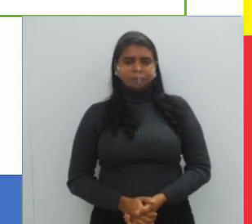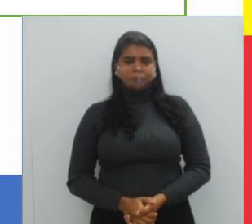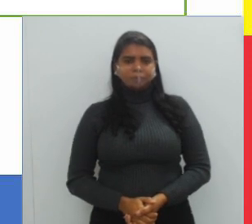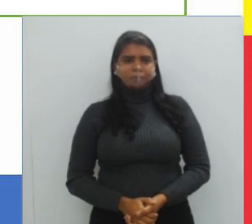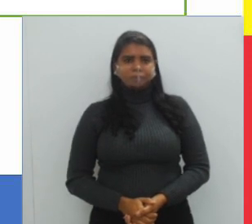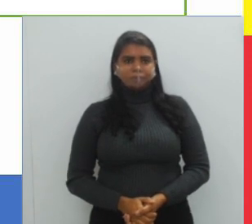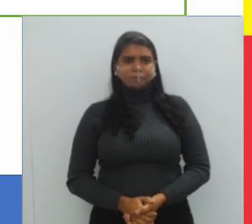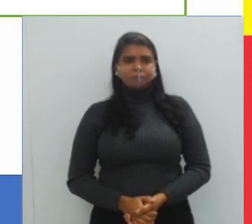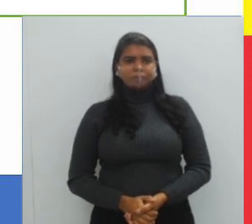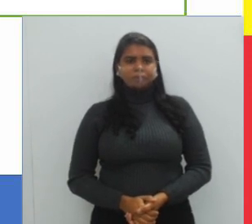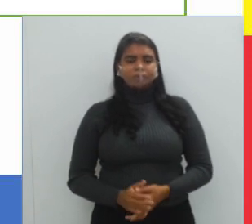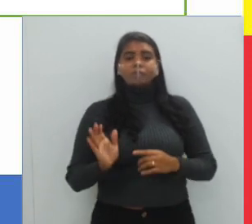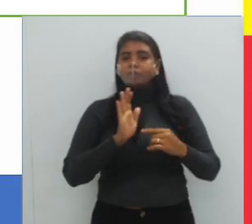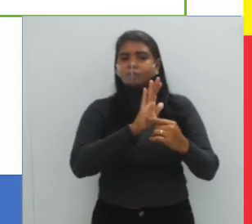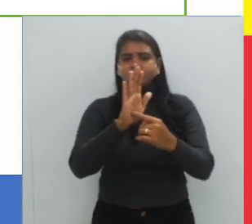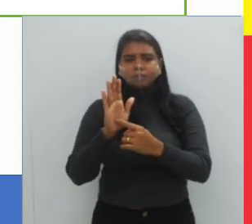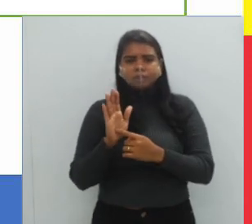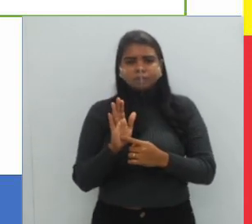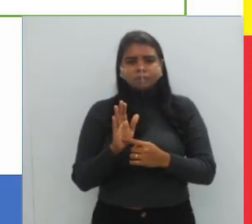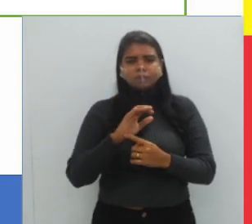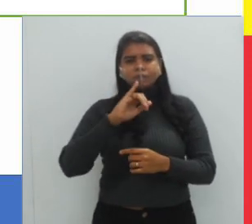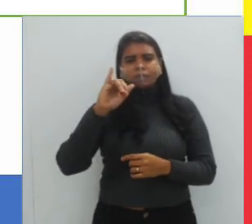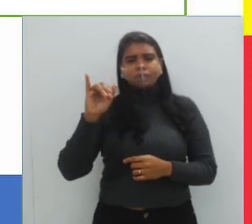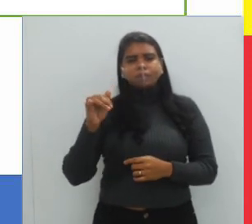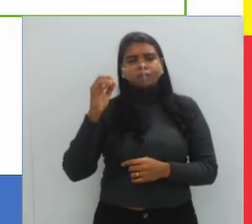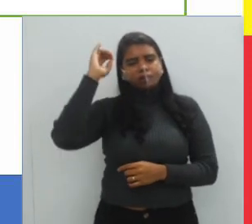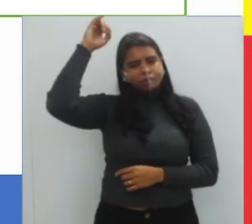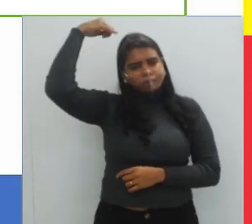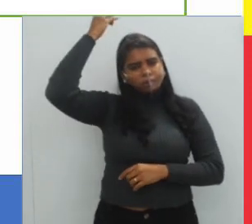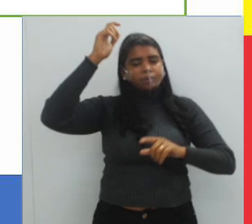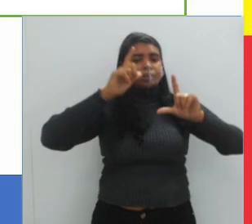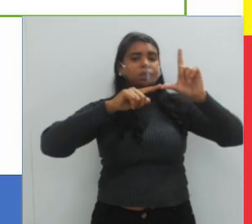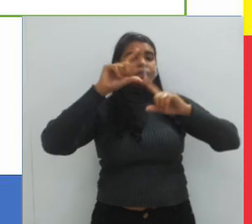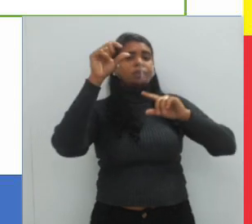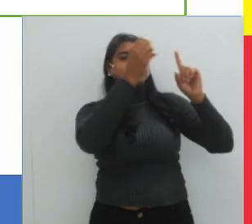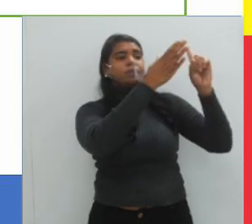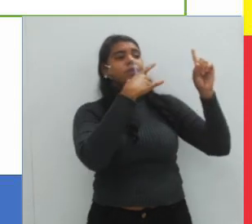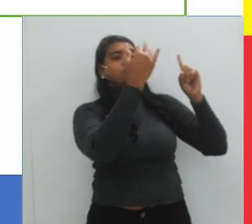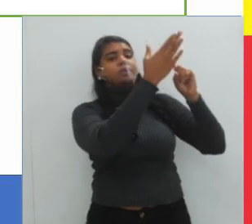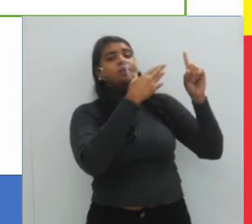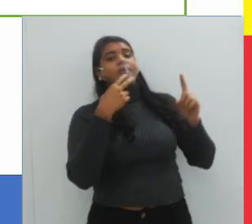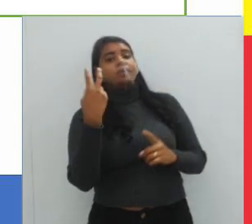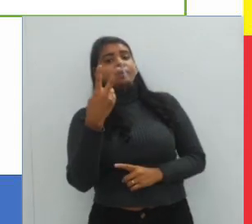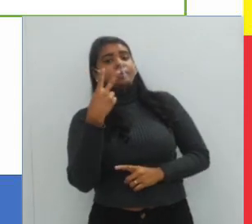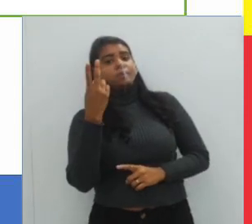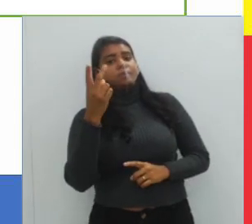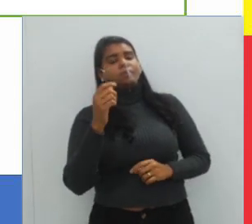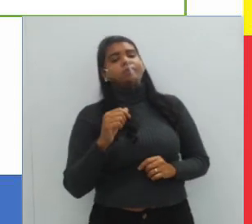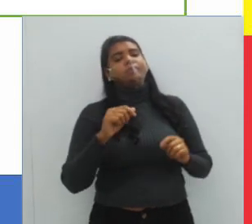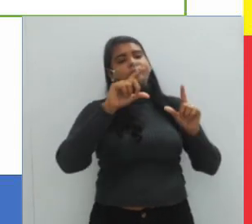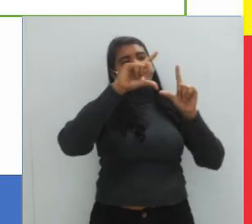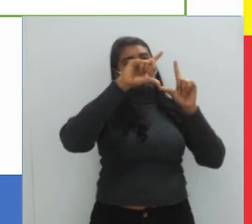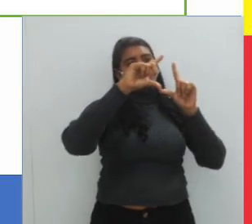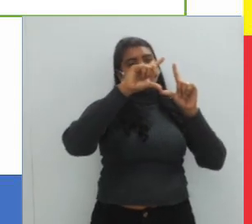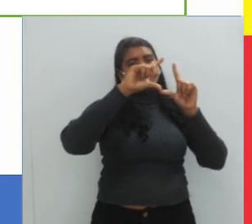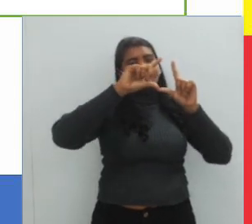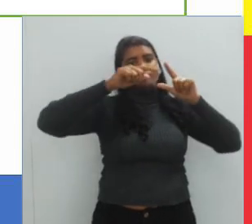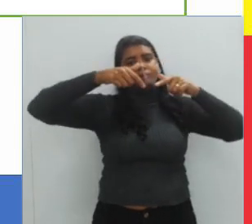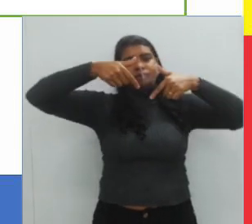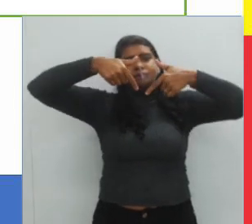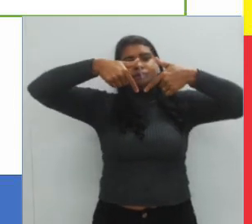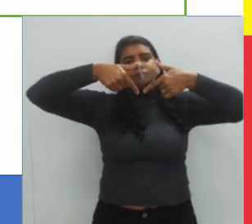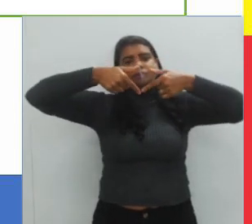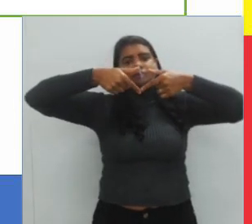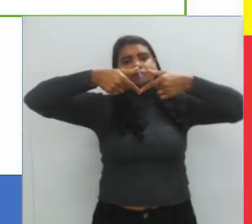ver. O maior símbolo do judaísmo, a estrela de Davi, é formado por duas pirâmides, uma apontando